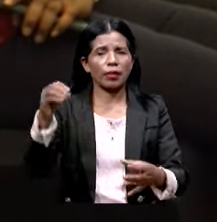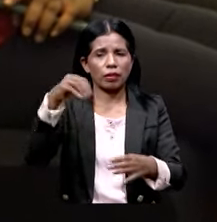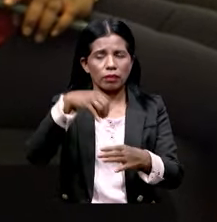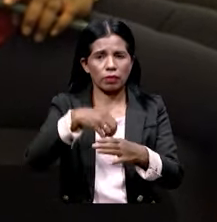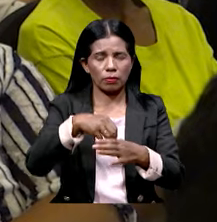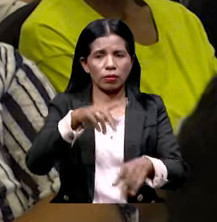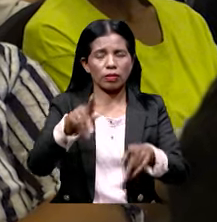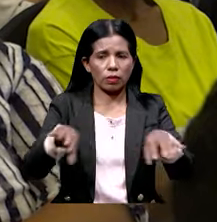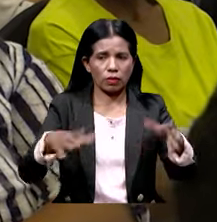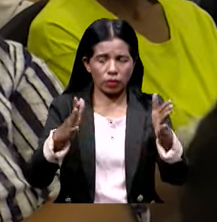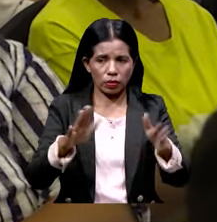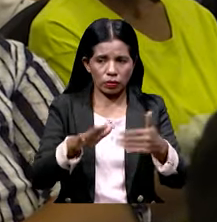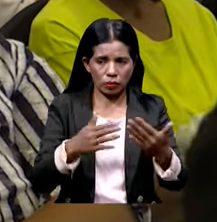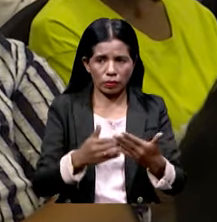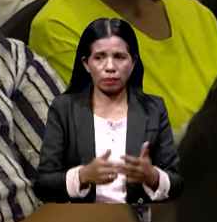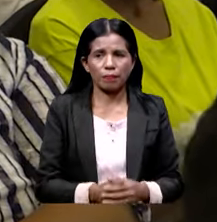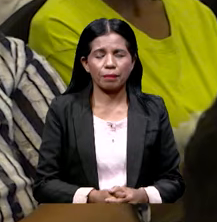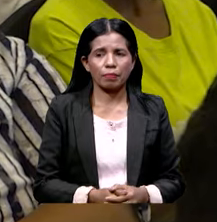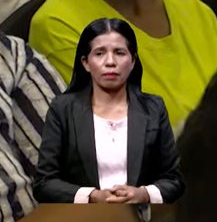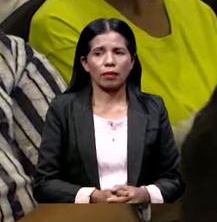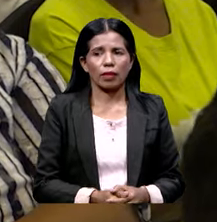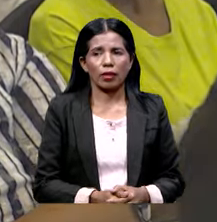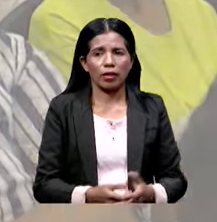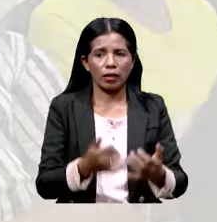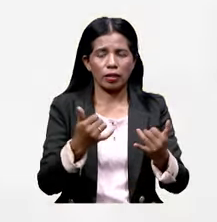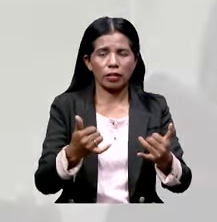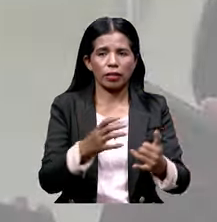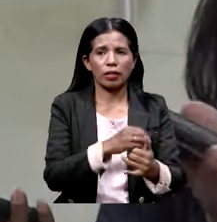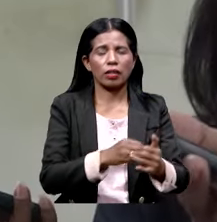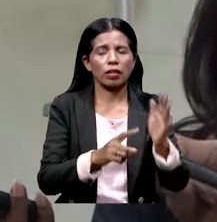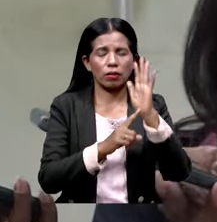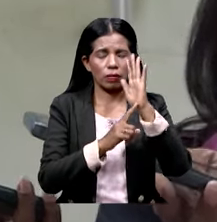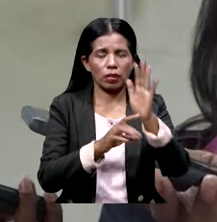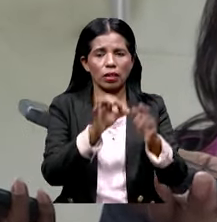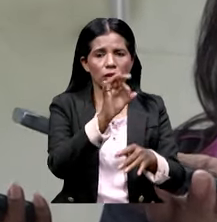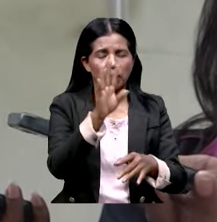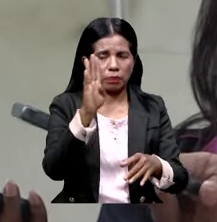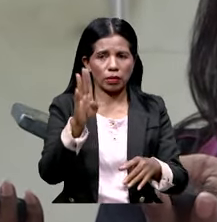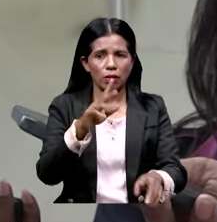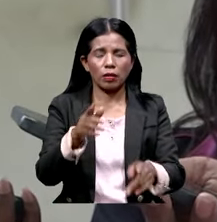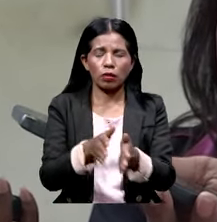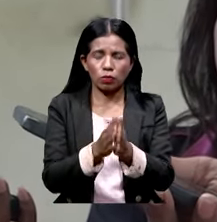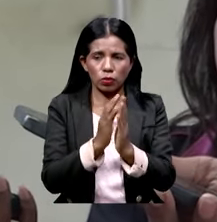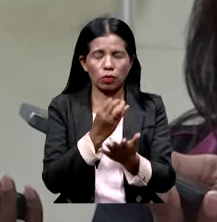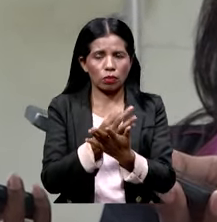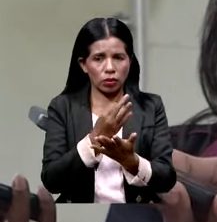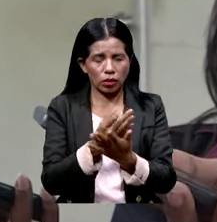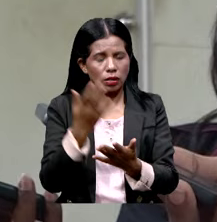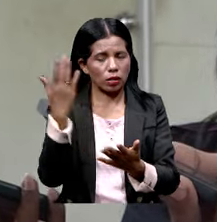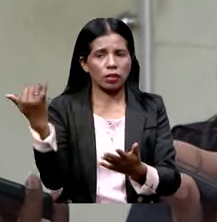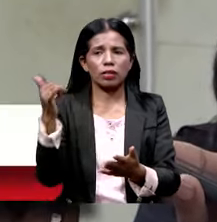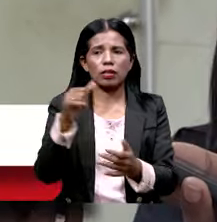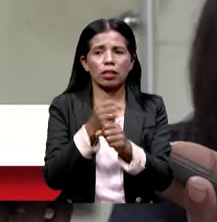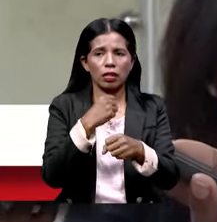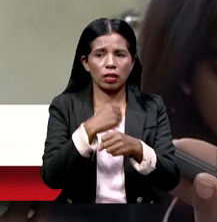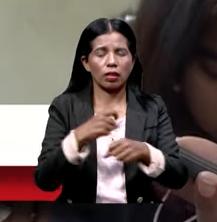sira. Mos tamba idane divulga em rede social. Cobrança ilegal nem mosquedas, sira halo,